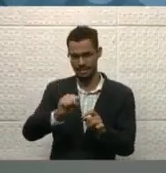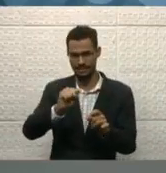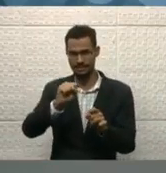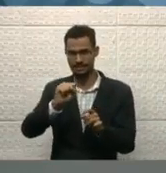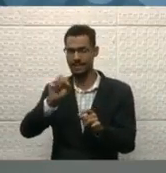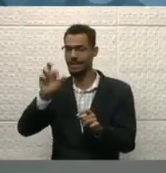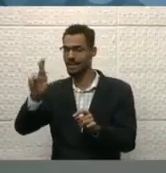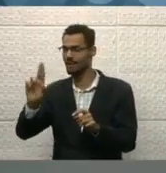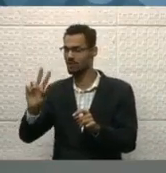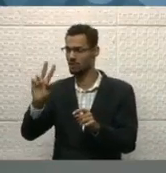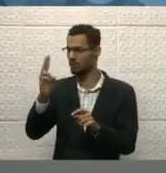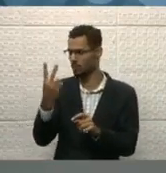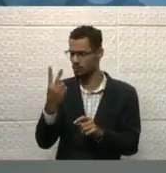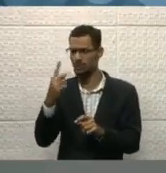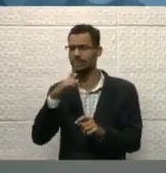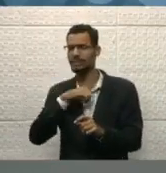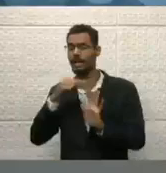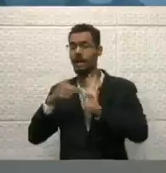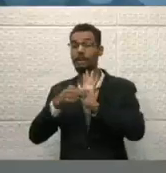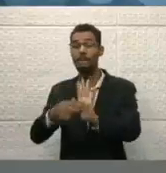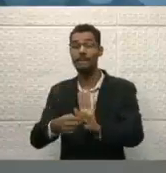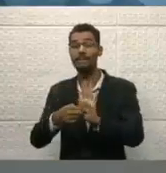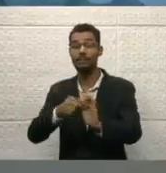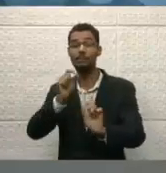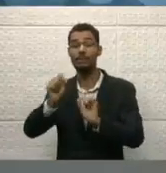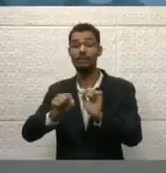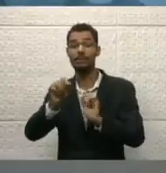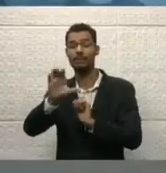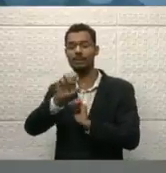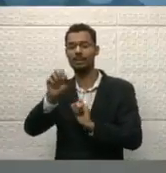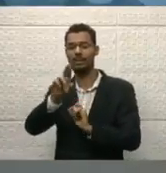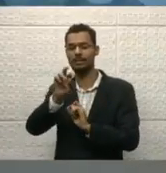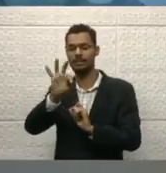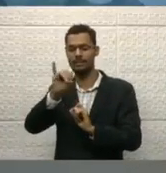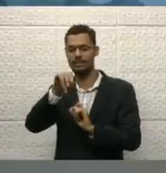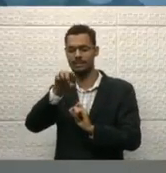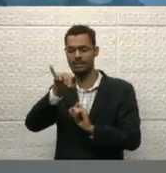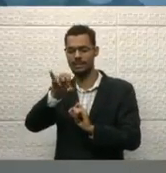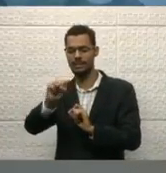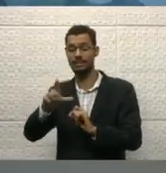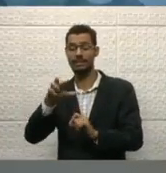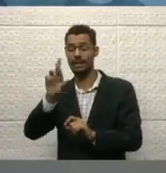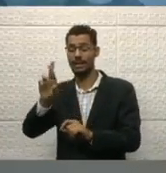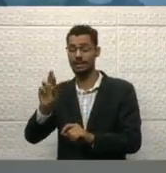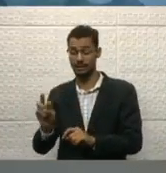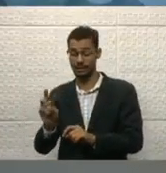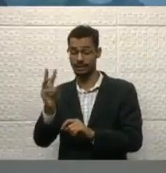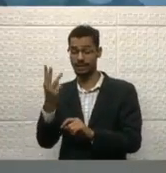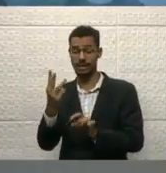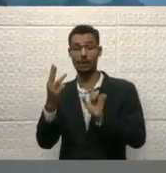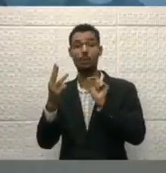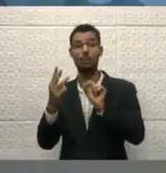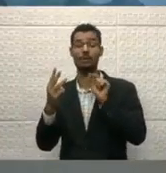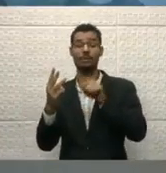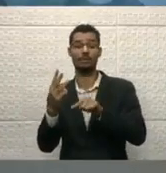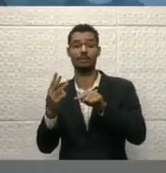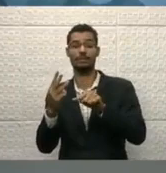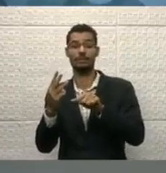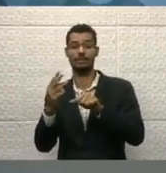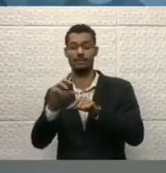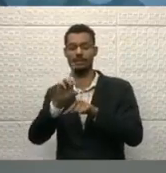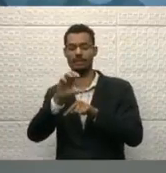um R2, cuja representação é o plano cartesiano, ou R3, cuja representação é o